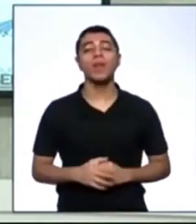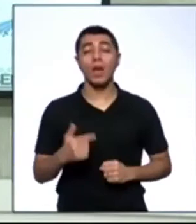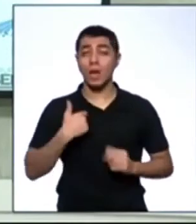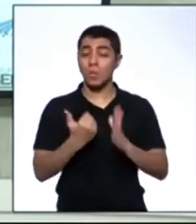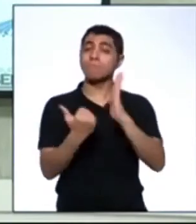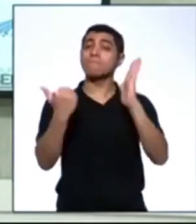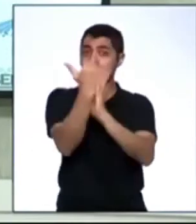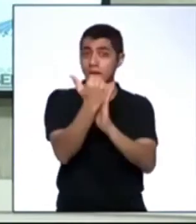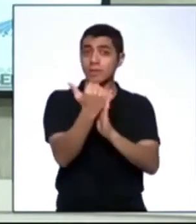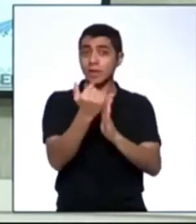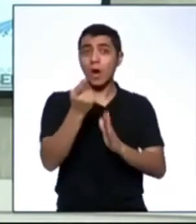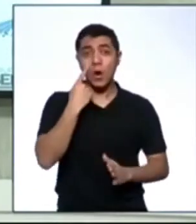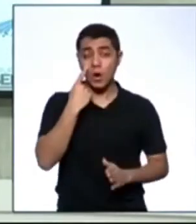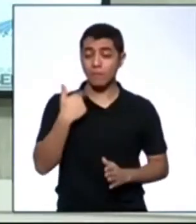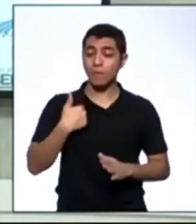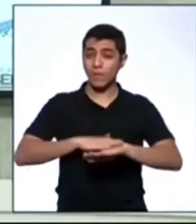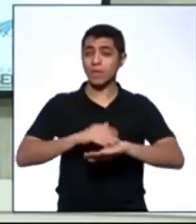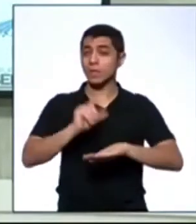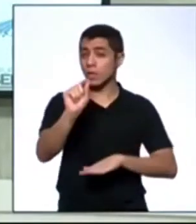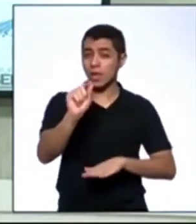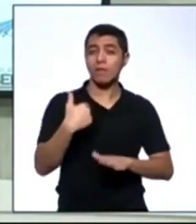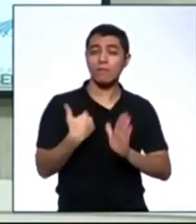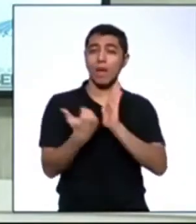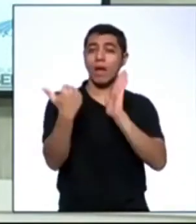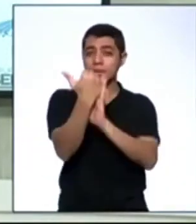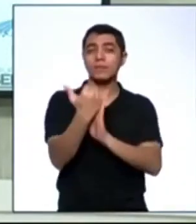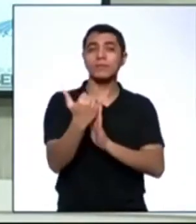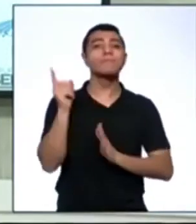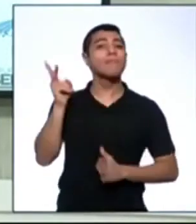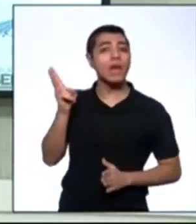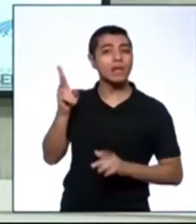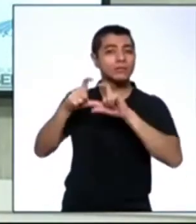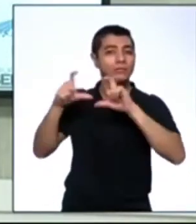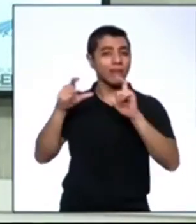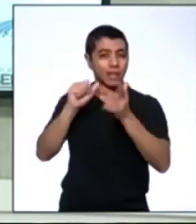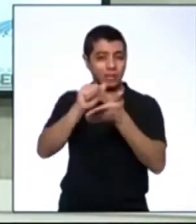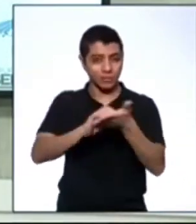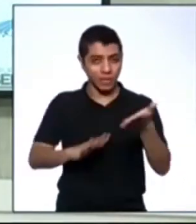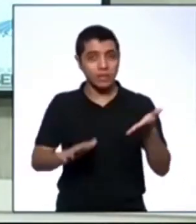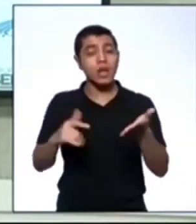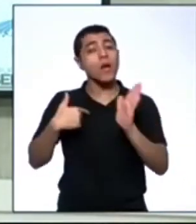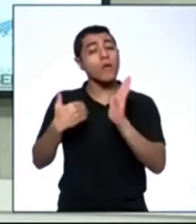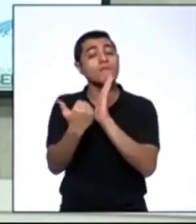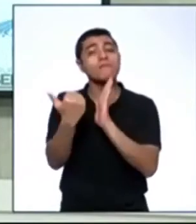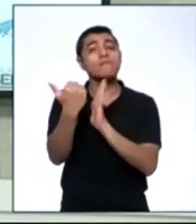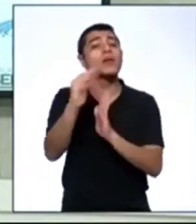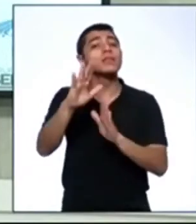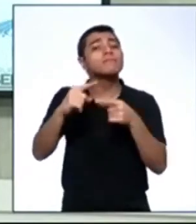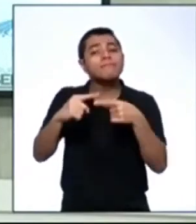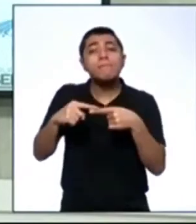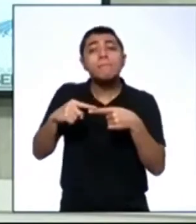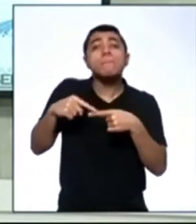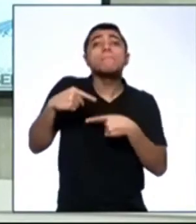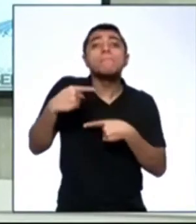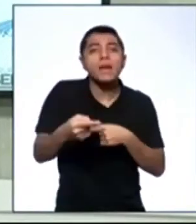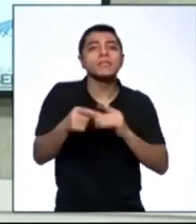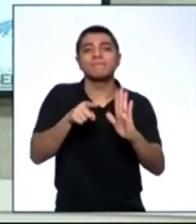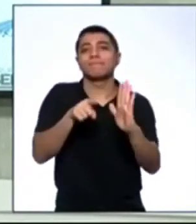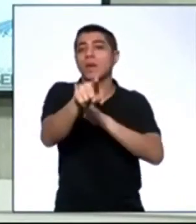vou além. Vou pegar esse mesmo exercício e catapultar para uma pergunta mais